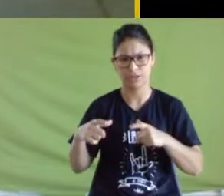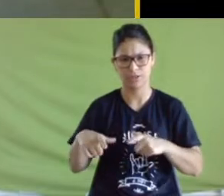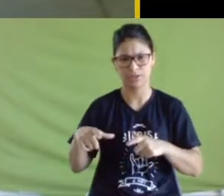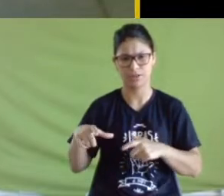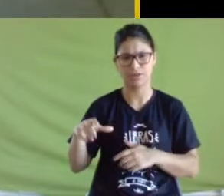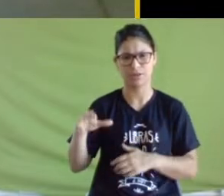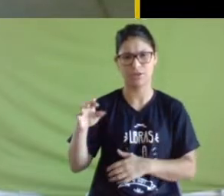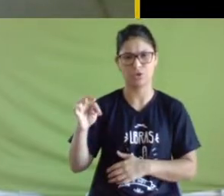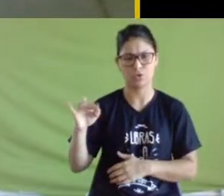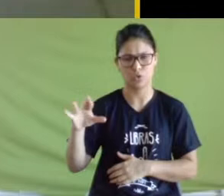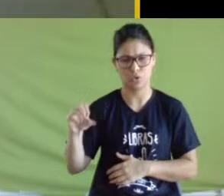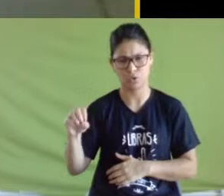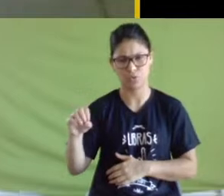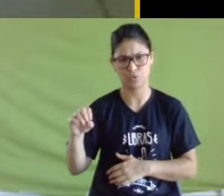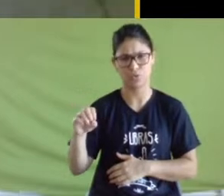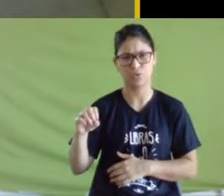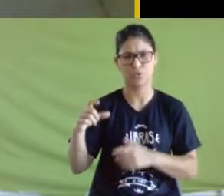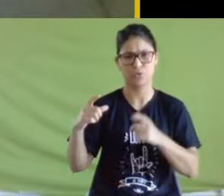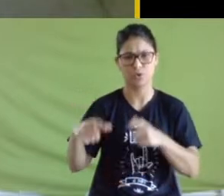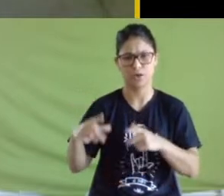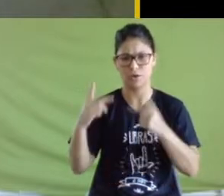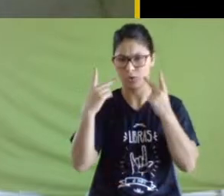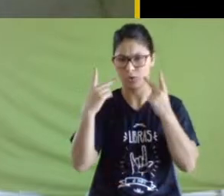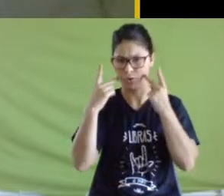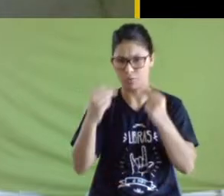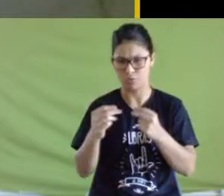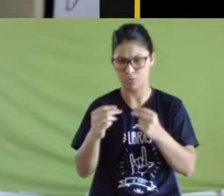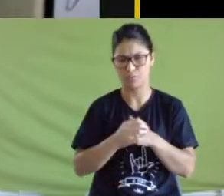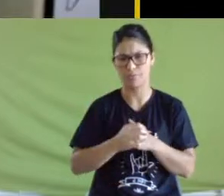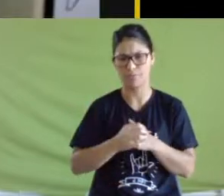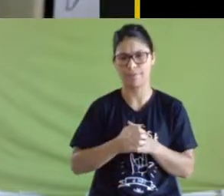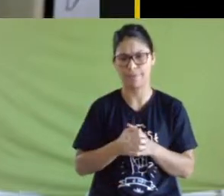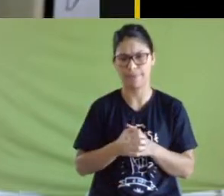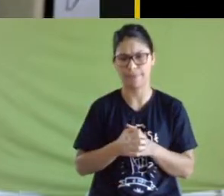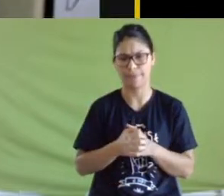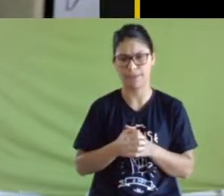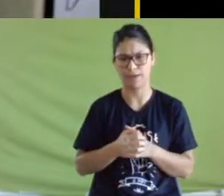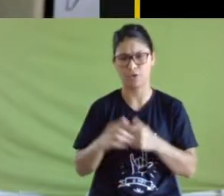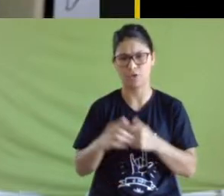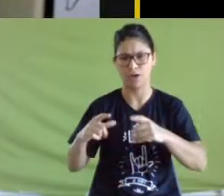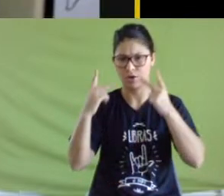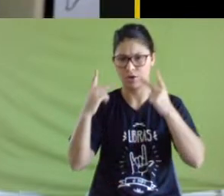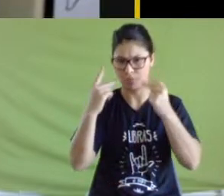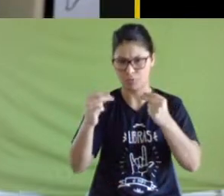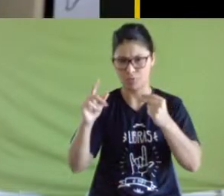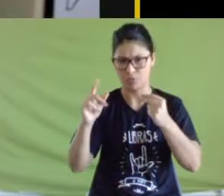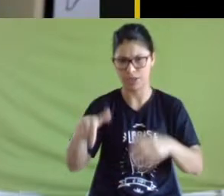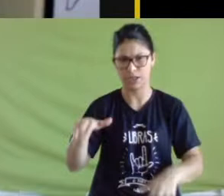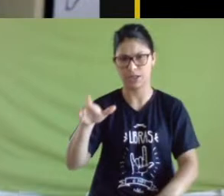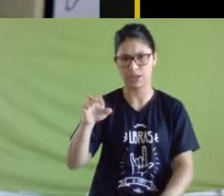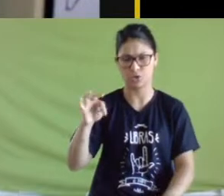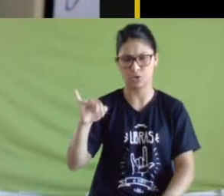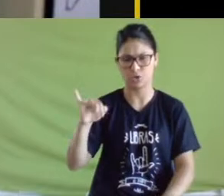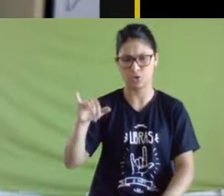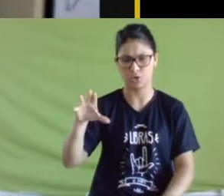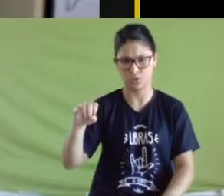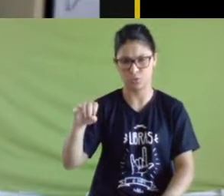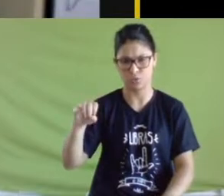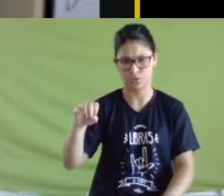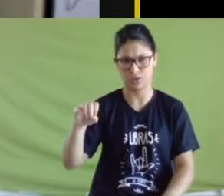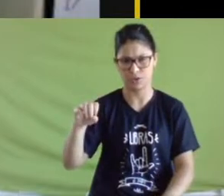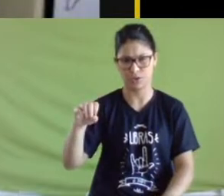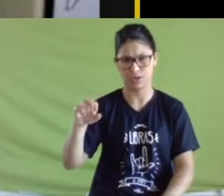comuns, da Ana Paula. Não, o lugar comum é retórico. Quer dizer, a